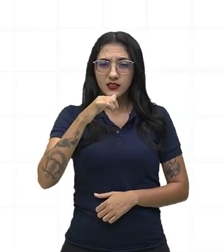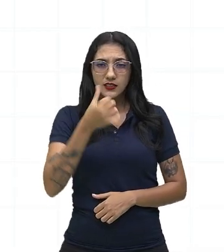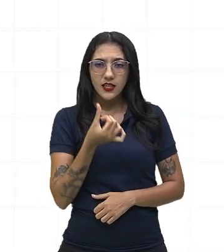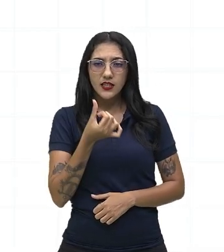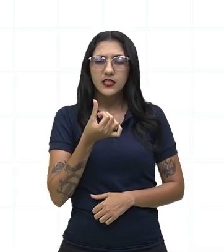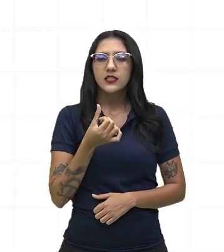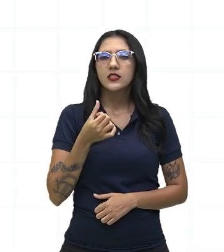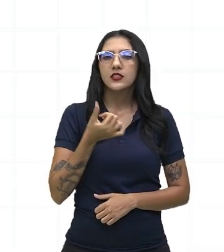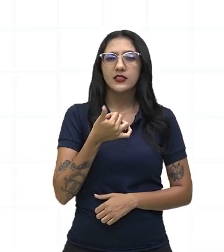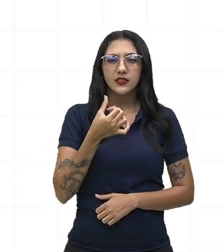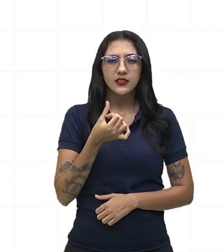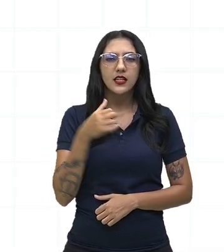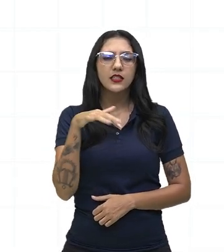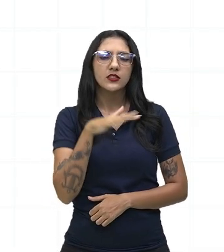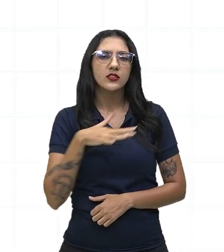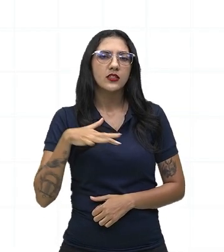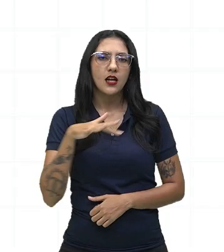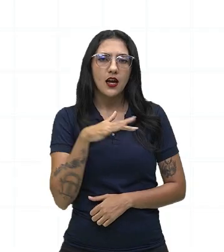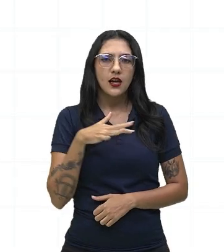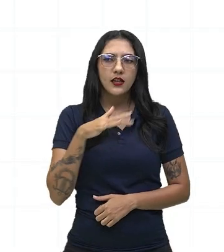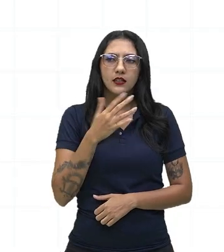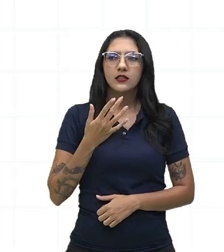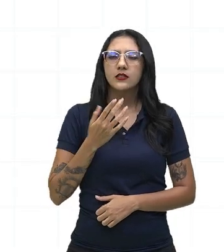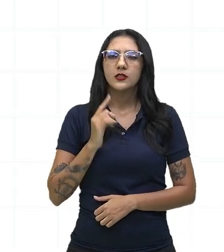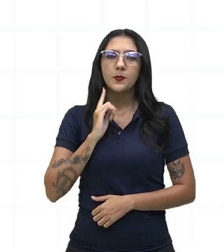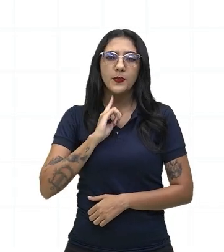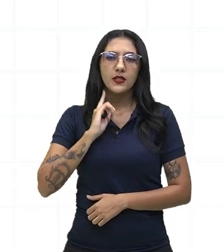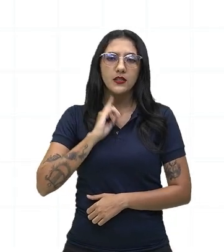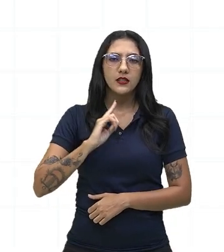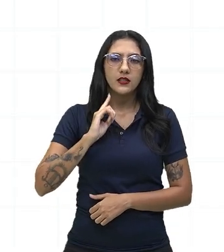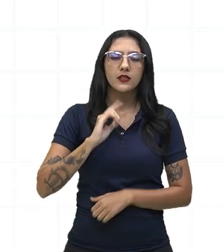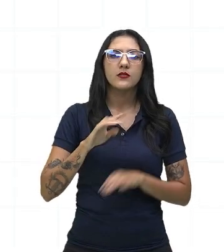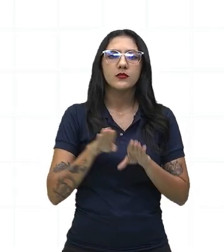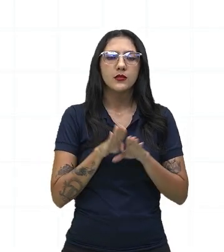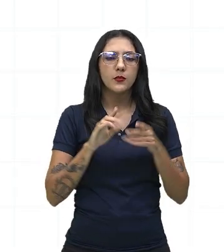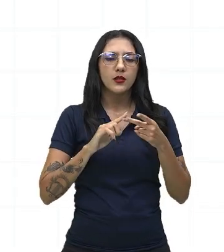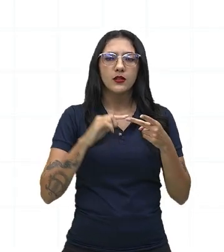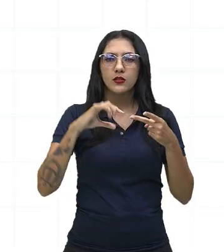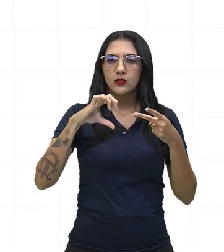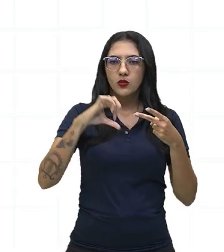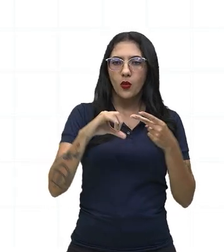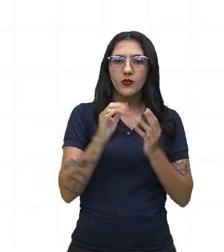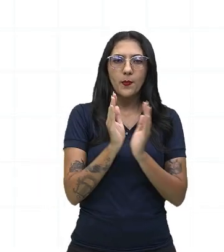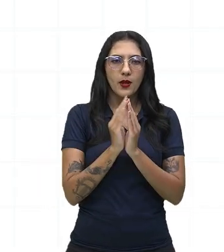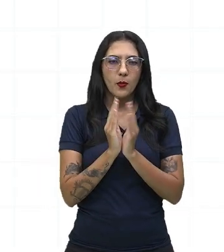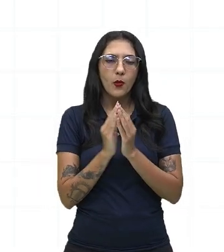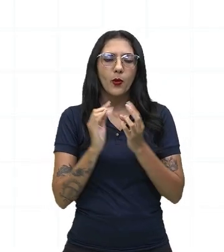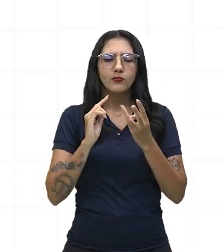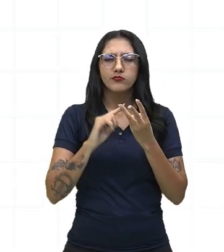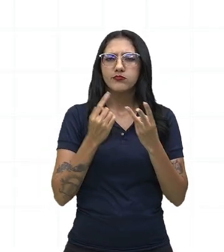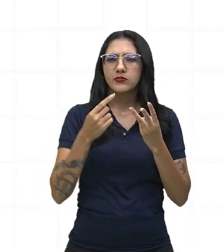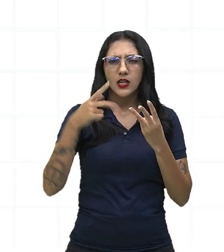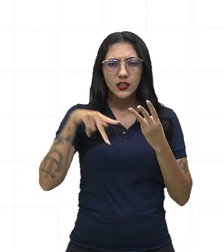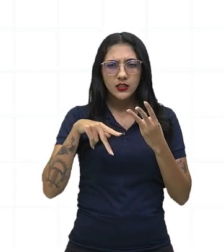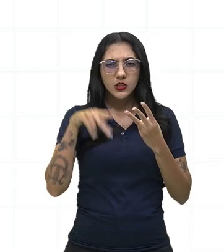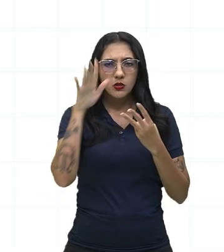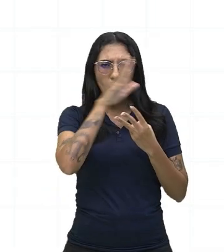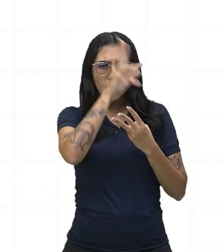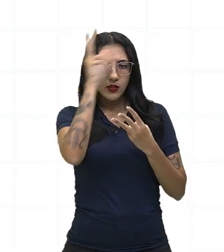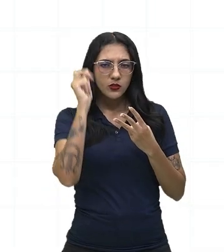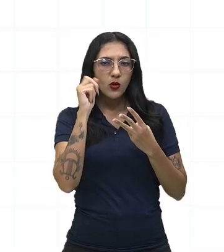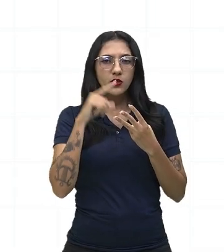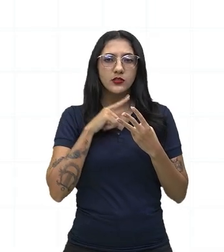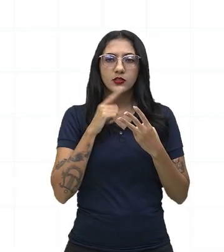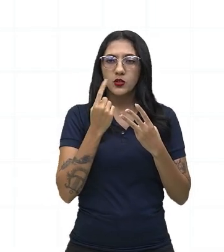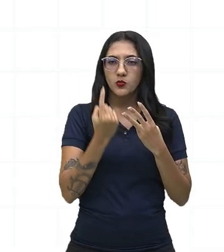que foram reconhecidos pelo IBGE, 9 em Pernambuco. Aqui no nosso estado, no Amazonas, nós temos um,